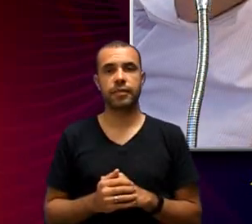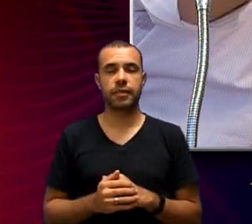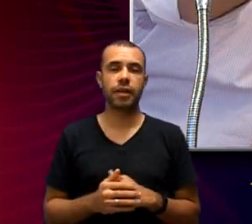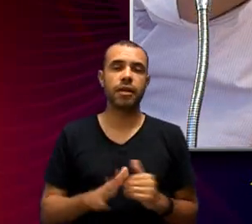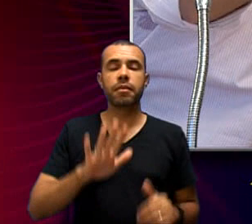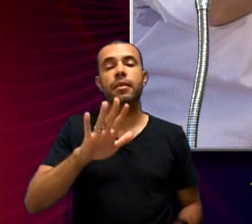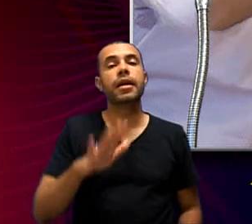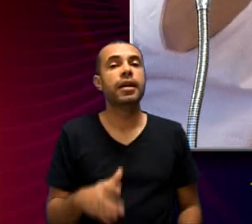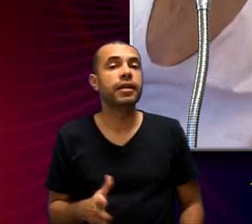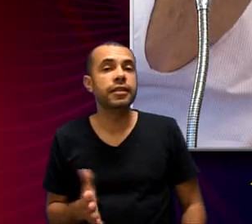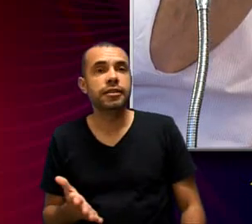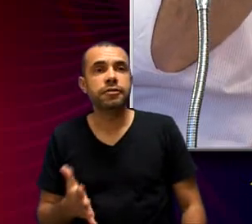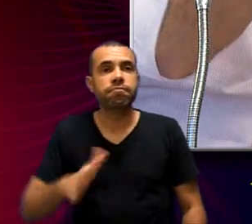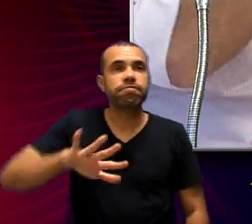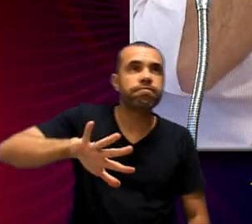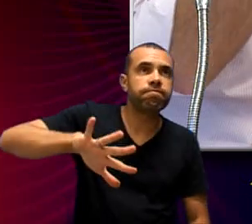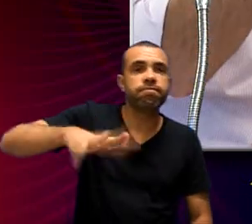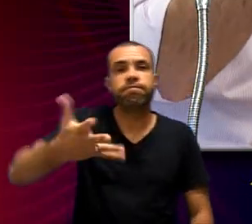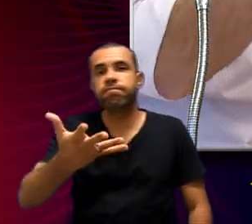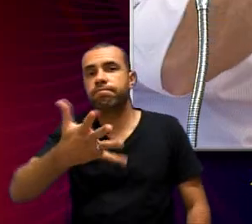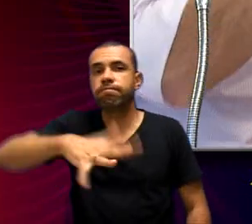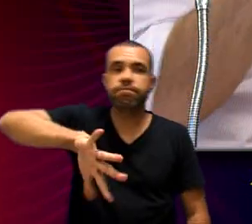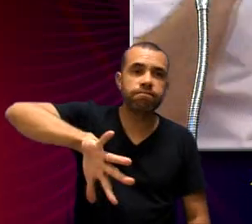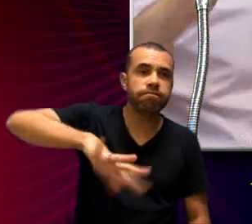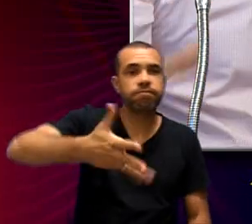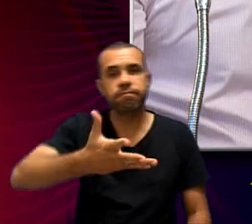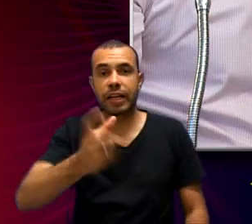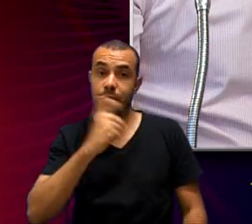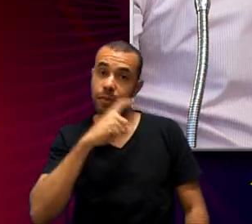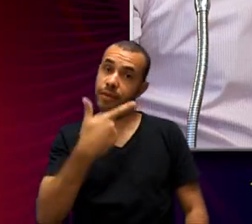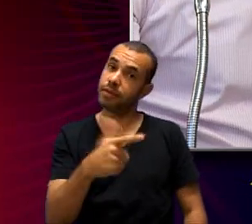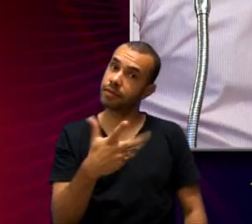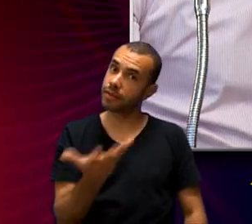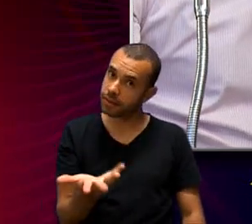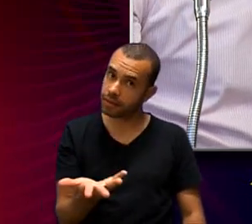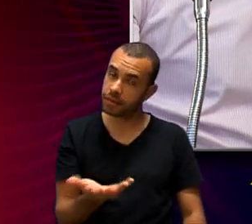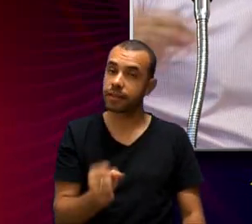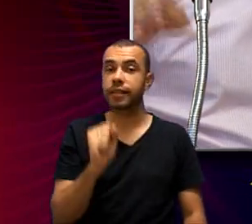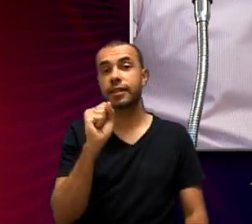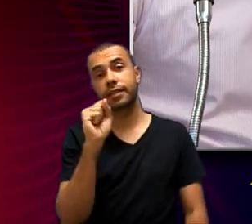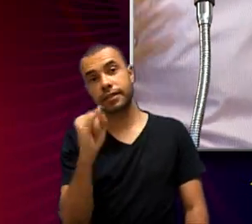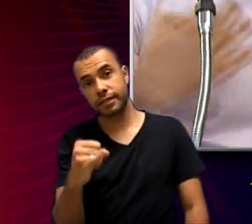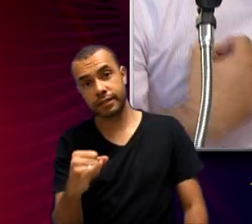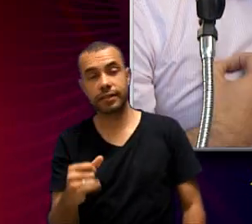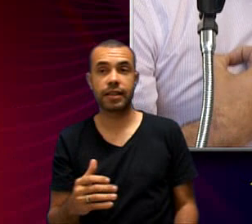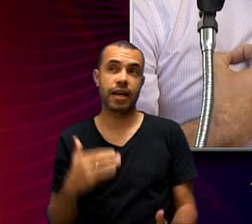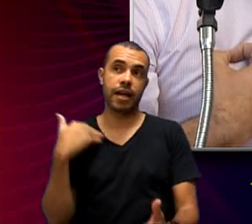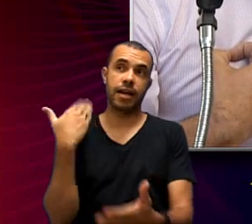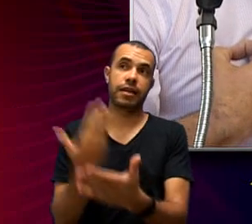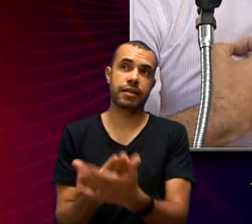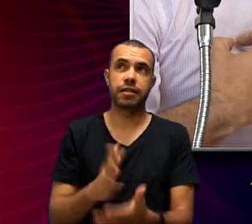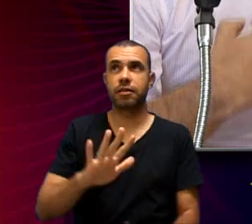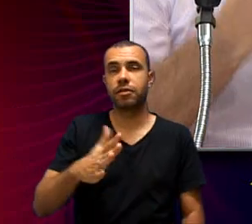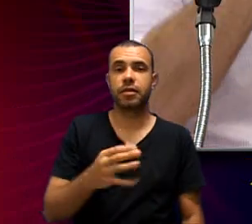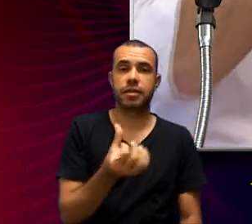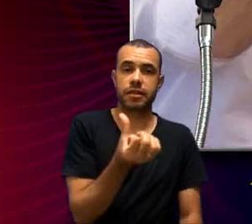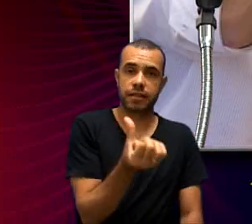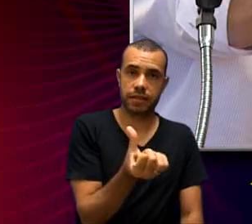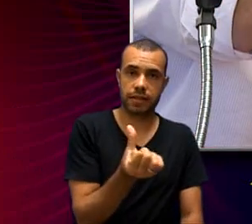média, o secretário, não mente. A média é média. Então, se até hoje tem dado 6,52%...